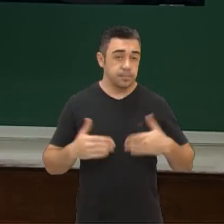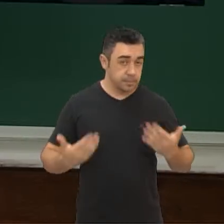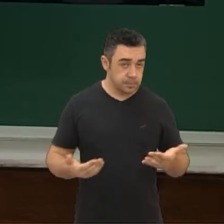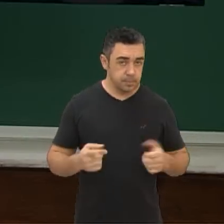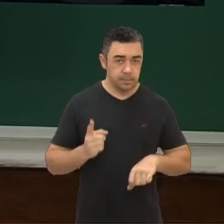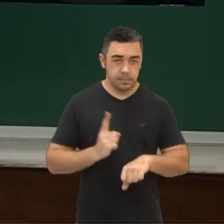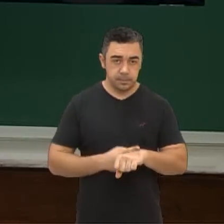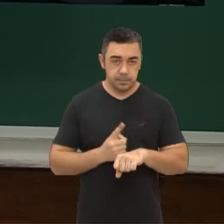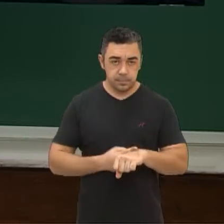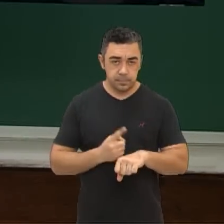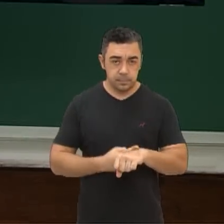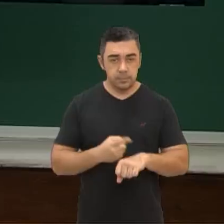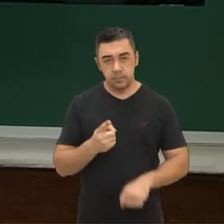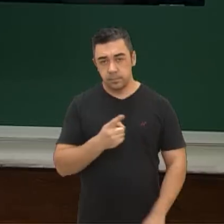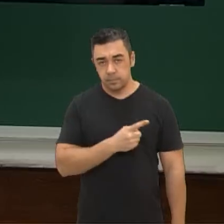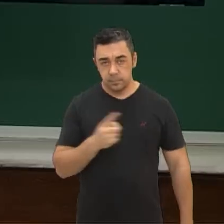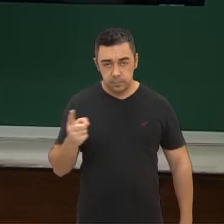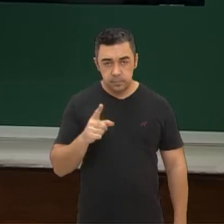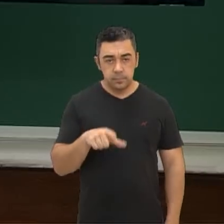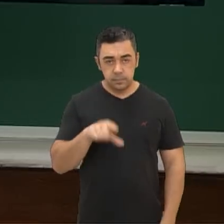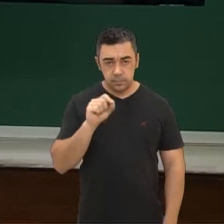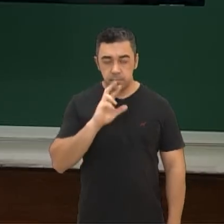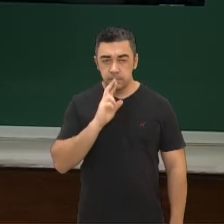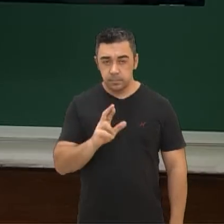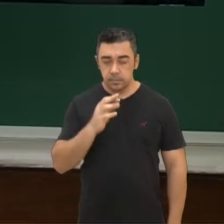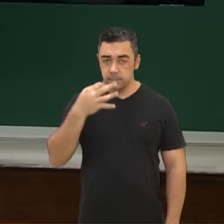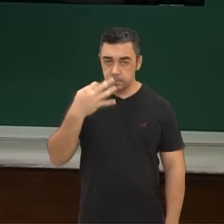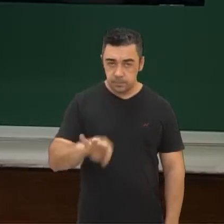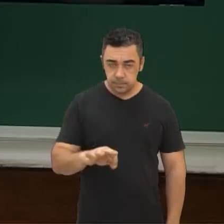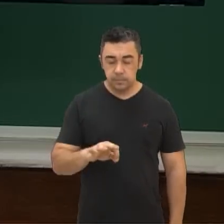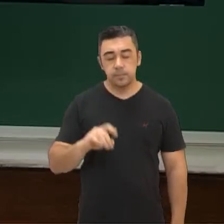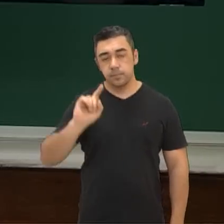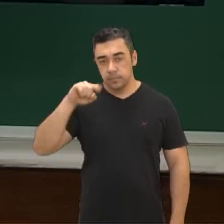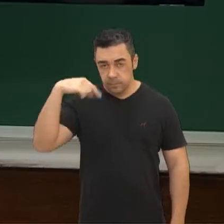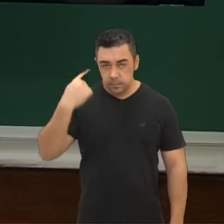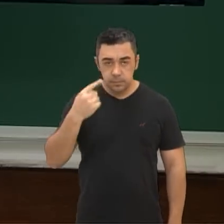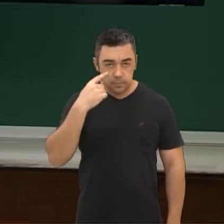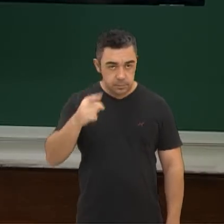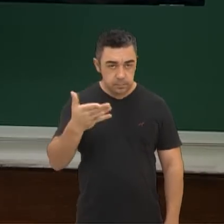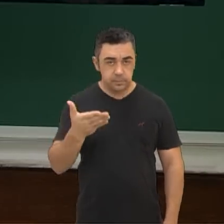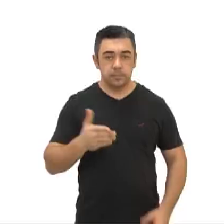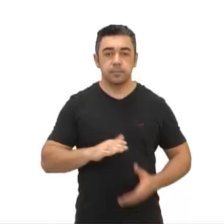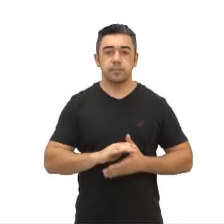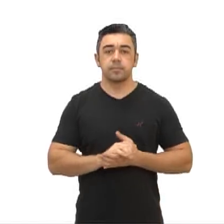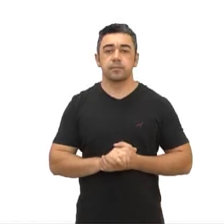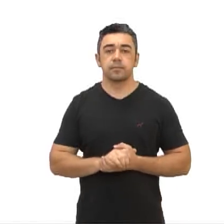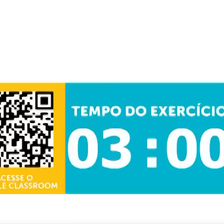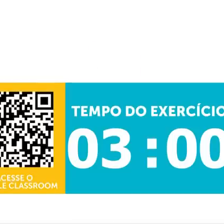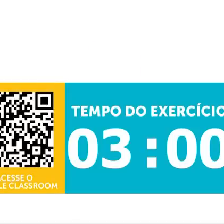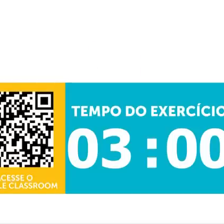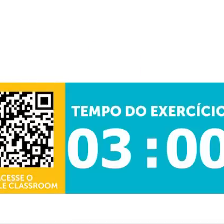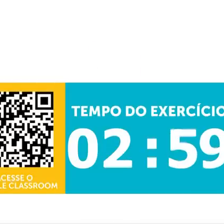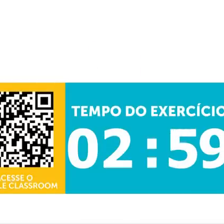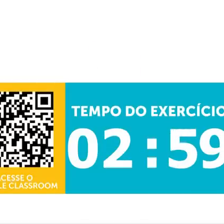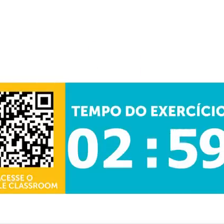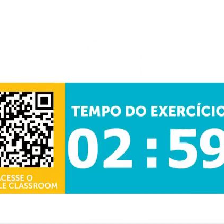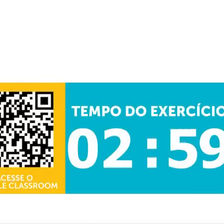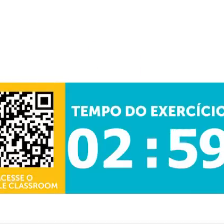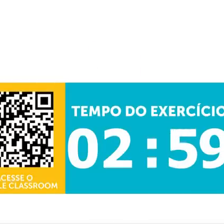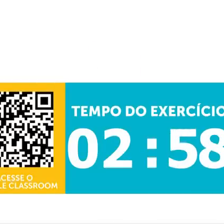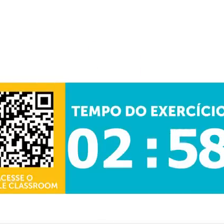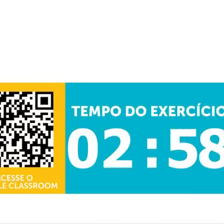públicos. C. Artistas que nunca mudam o local onde se apresentam. E a alternativa